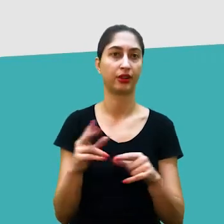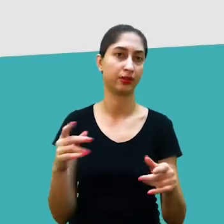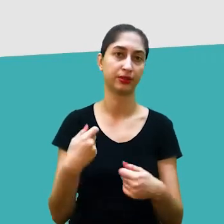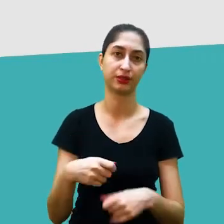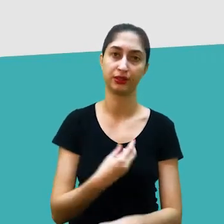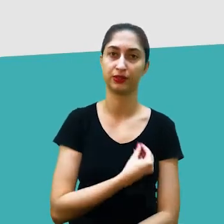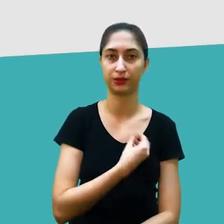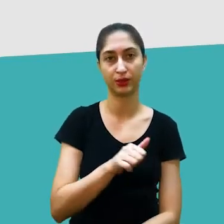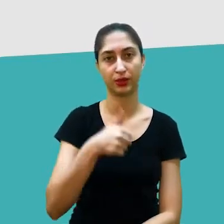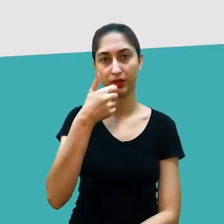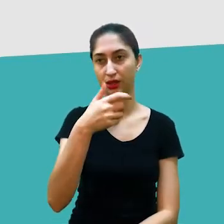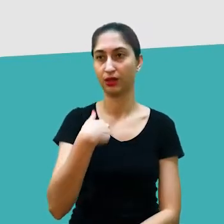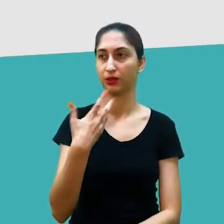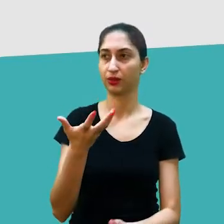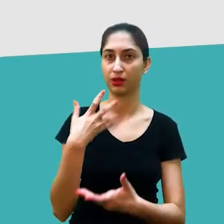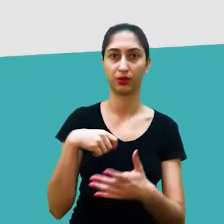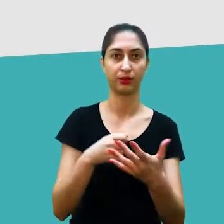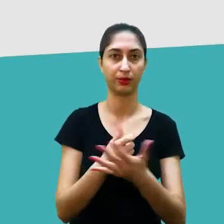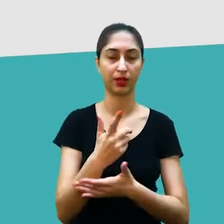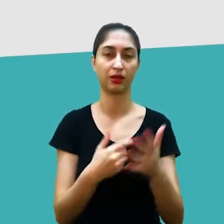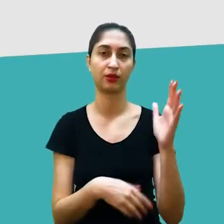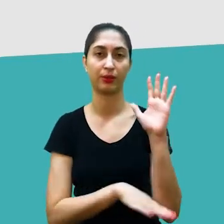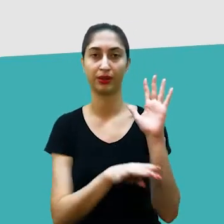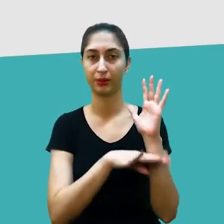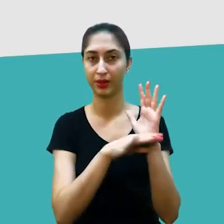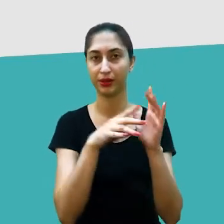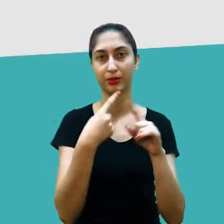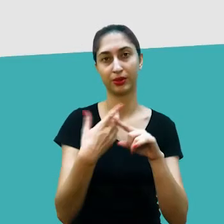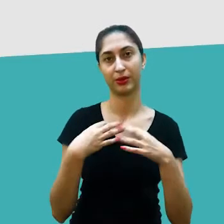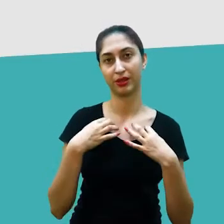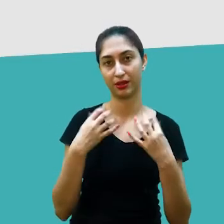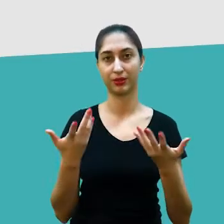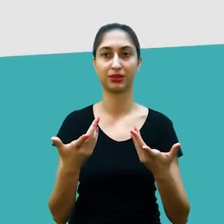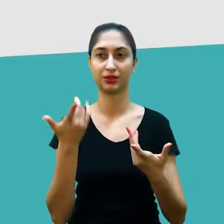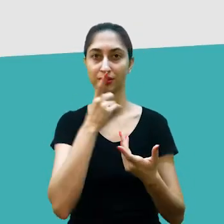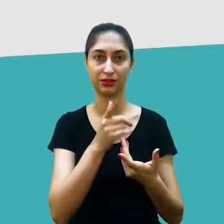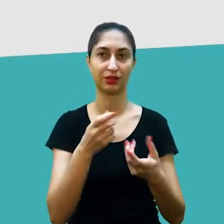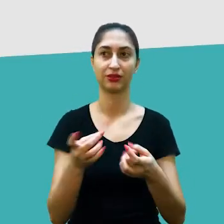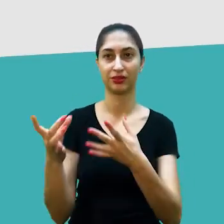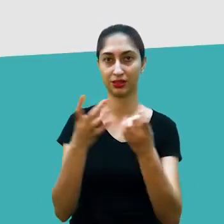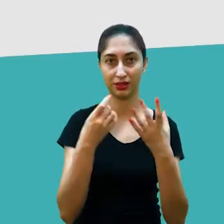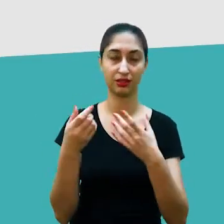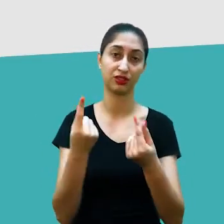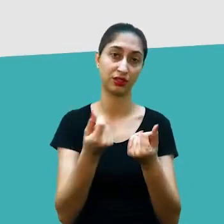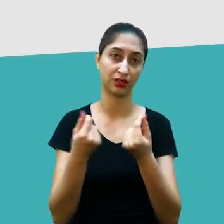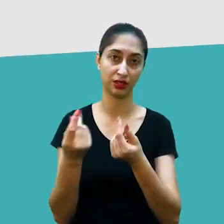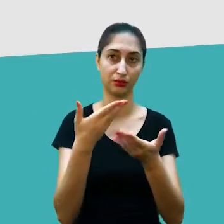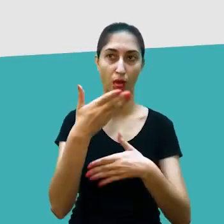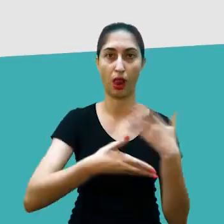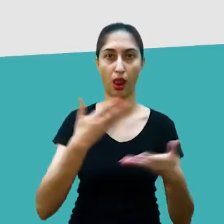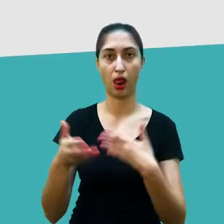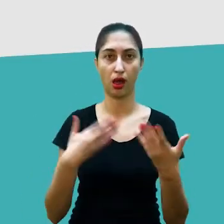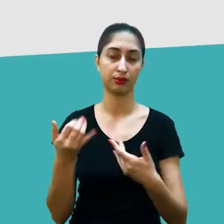vida melhor, eu vou comprar um apartamento depois da minha marca de camiseta, quer dizer, o dinheiro vai girar, é importante que esse